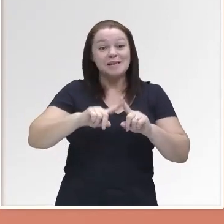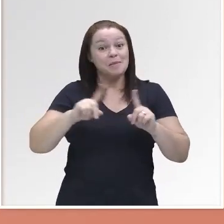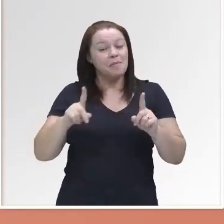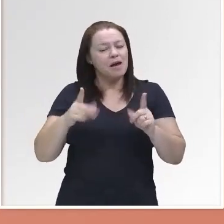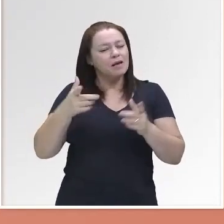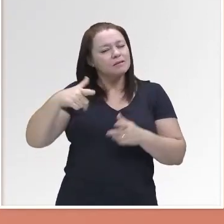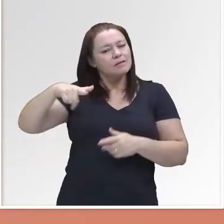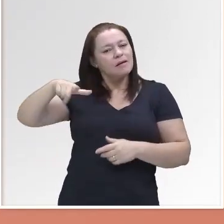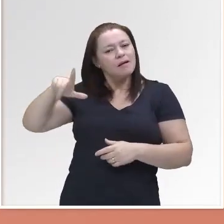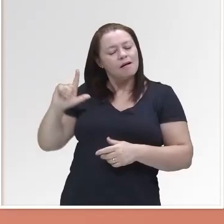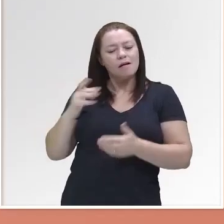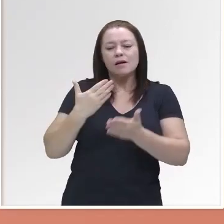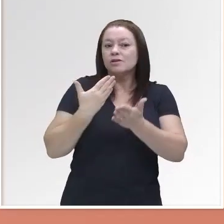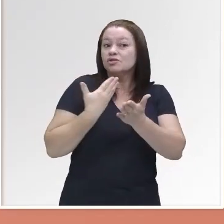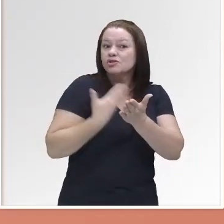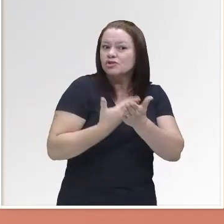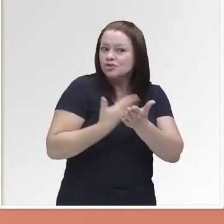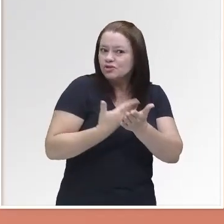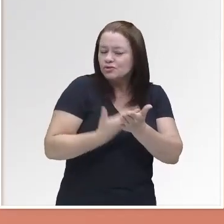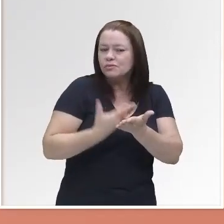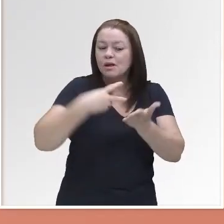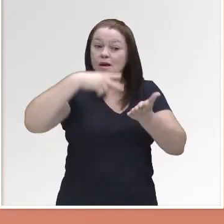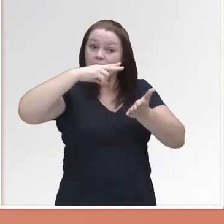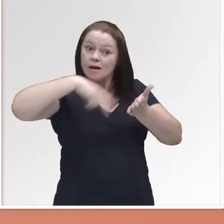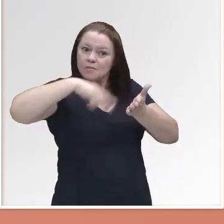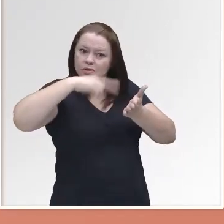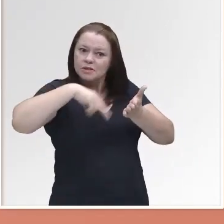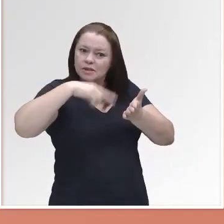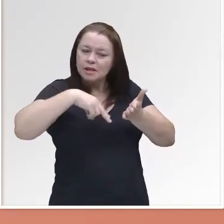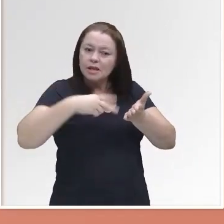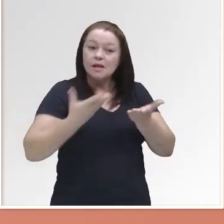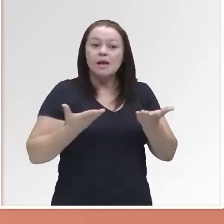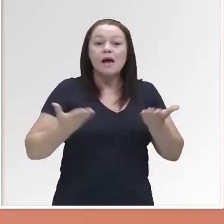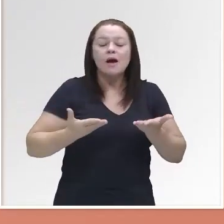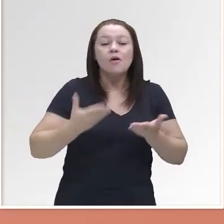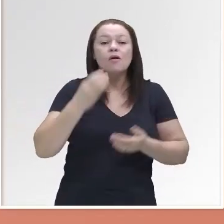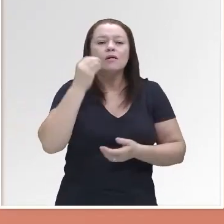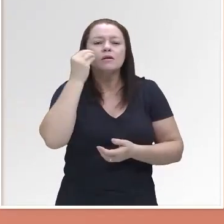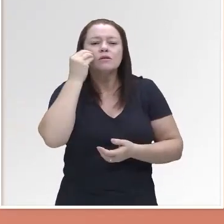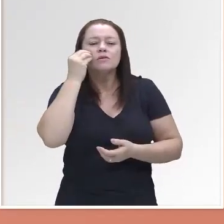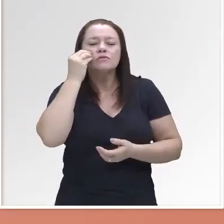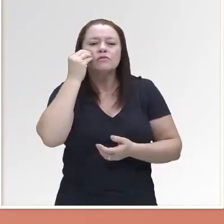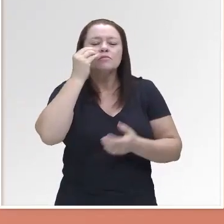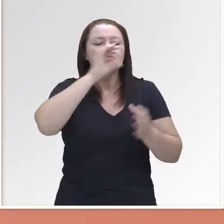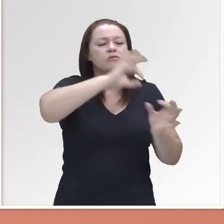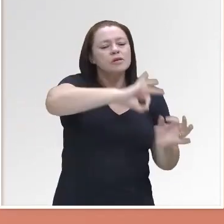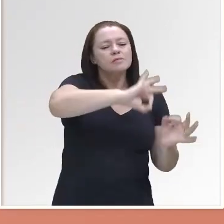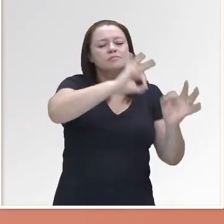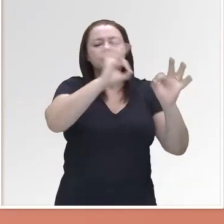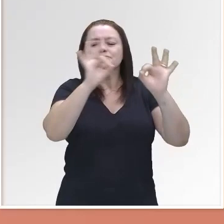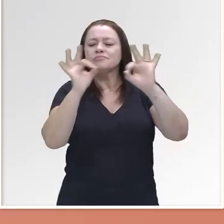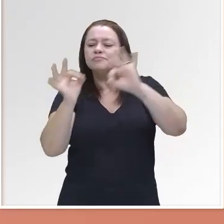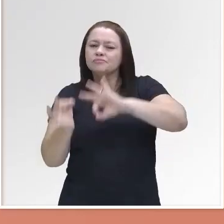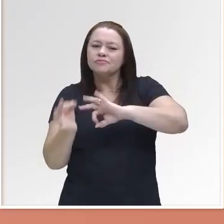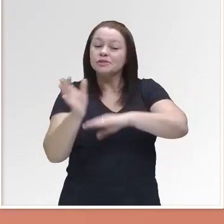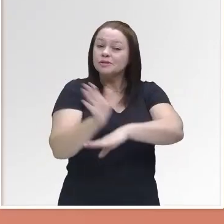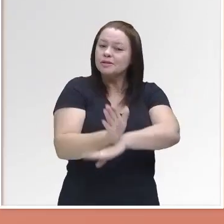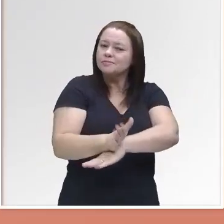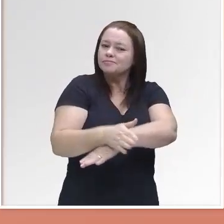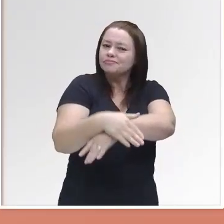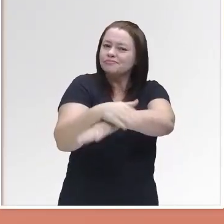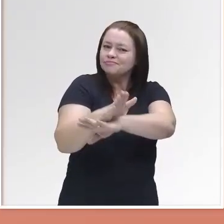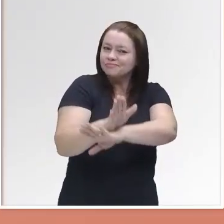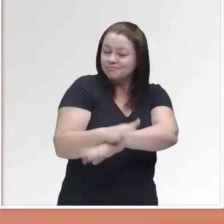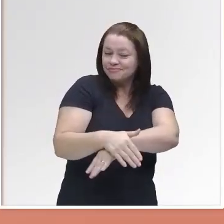e fazermos nossas leituras, nós vamos assistir o vídeo da Pequena Sereia.